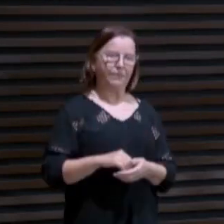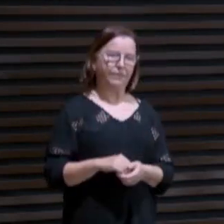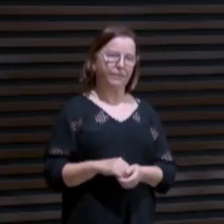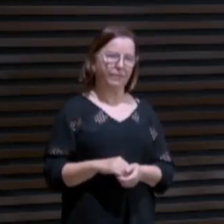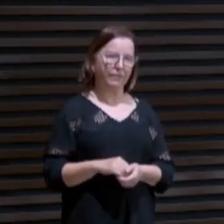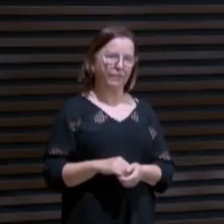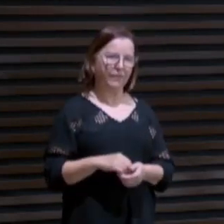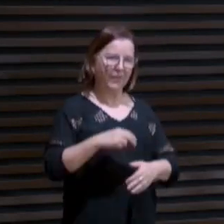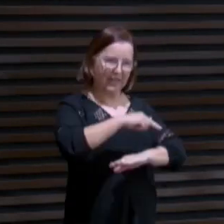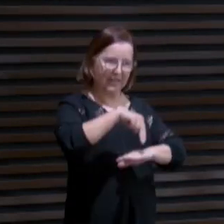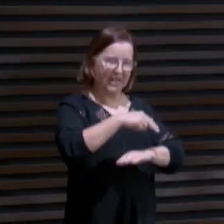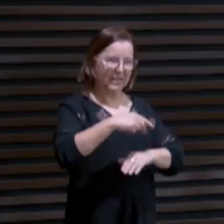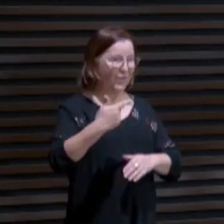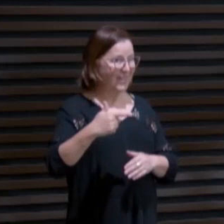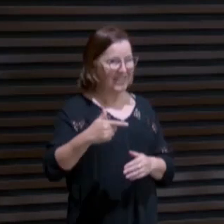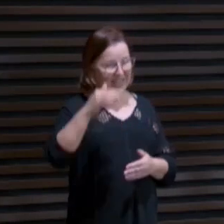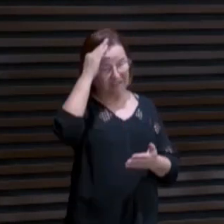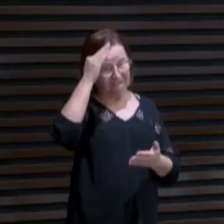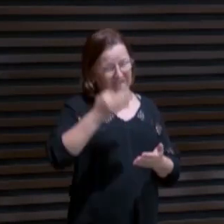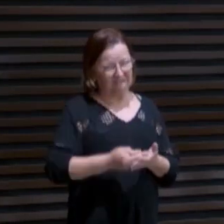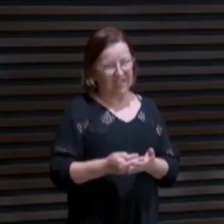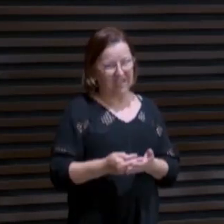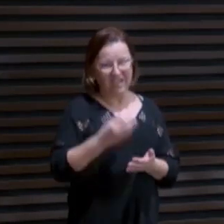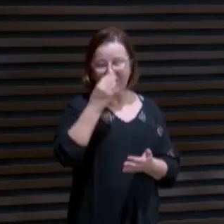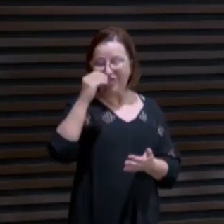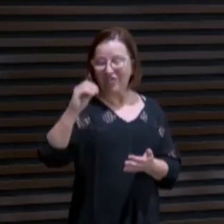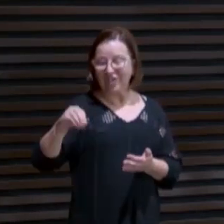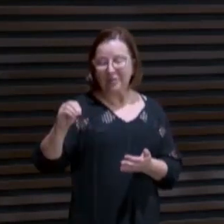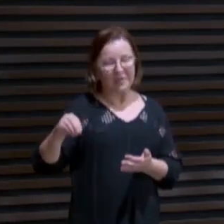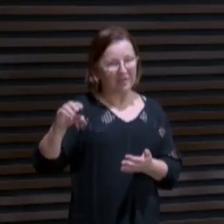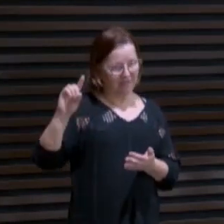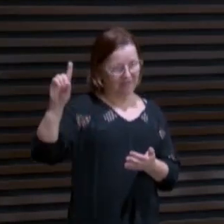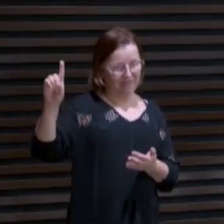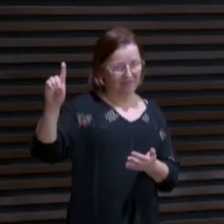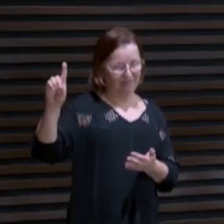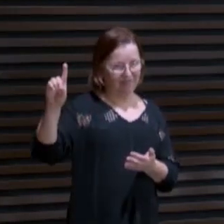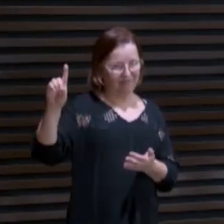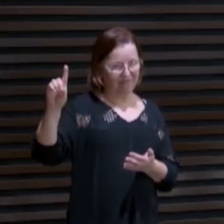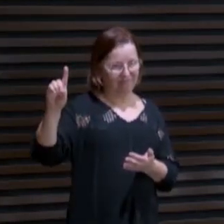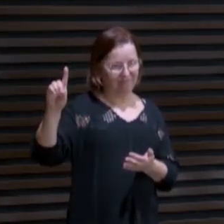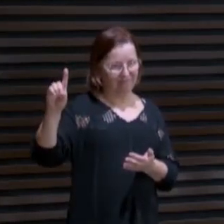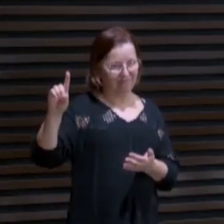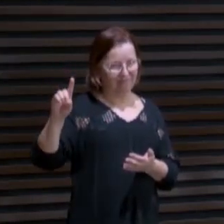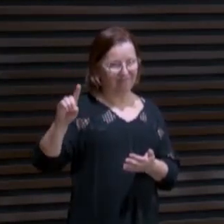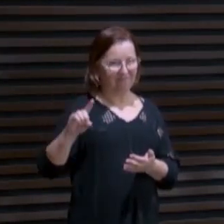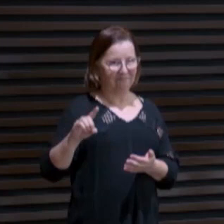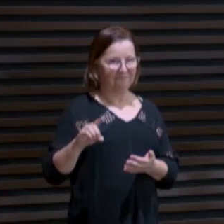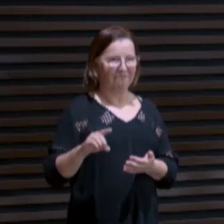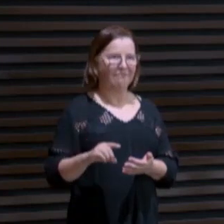Nação sem fé, recusando o seu Deus por um monarca pagão e